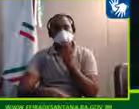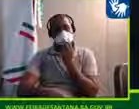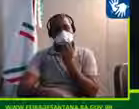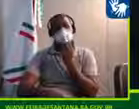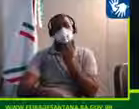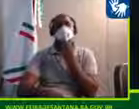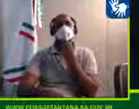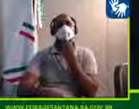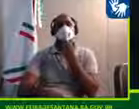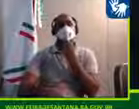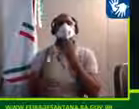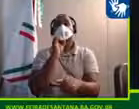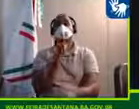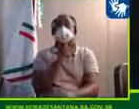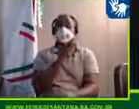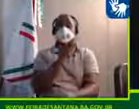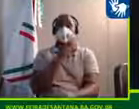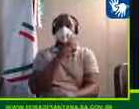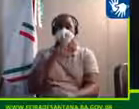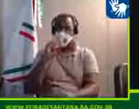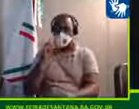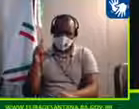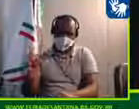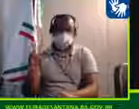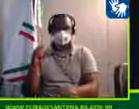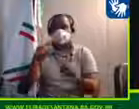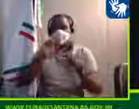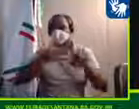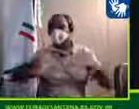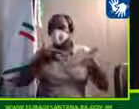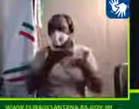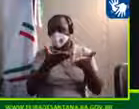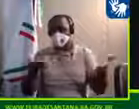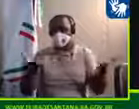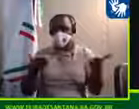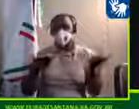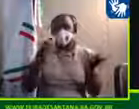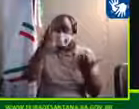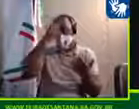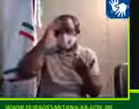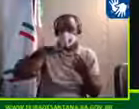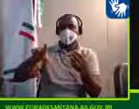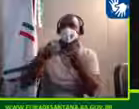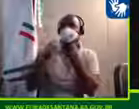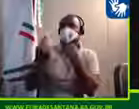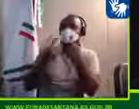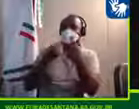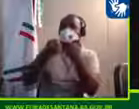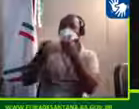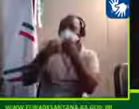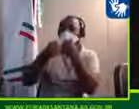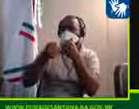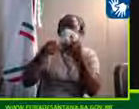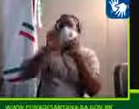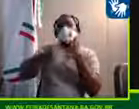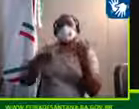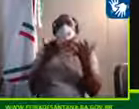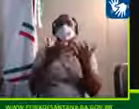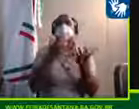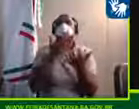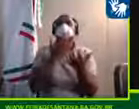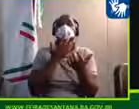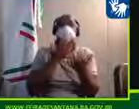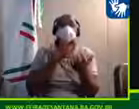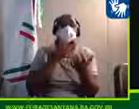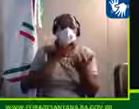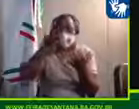Bom dia a todos os colegas que estão participando da coletiva. Eu quero reforçar que os interessados em